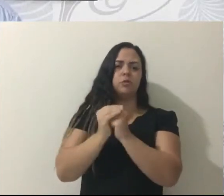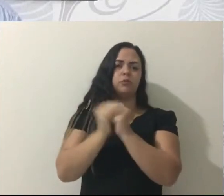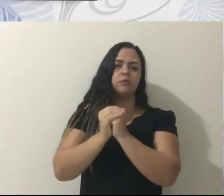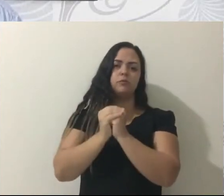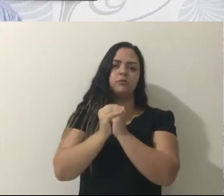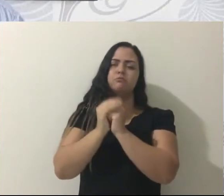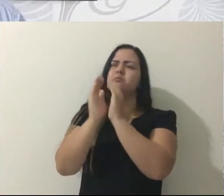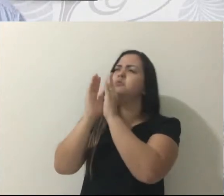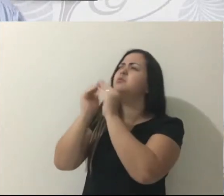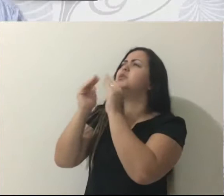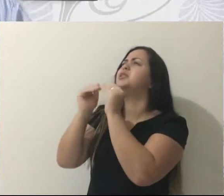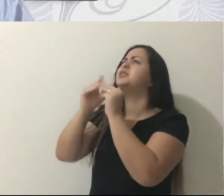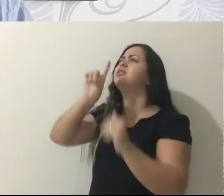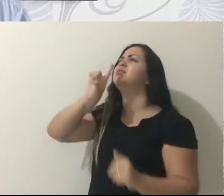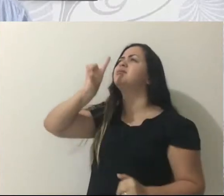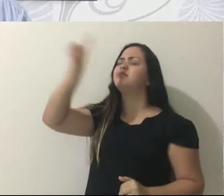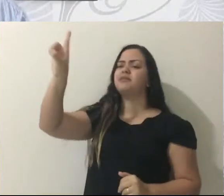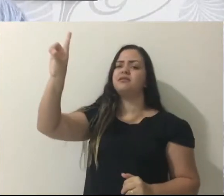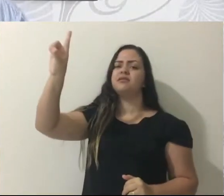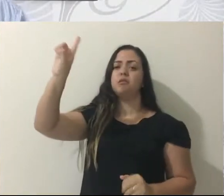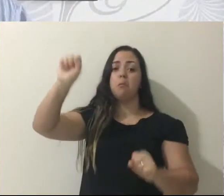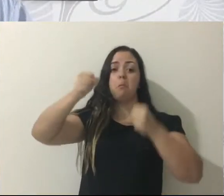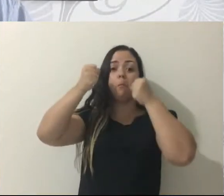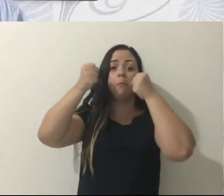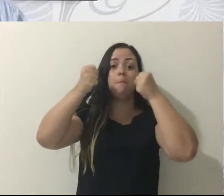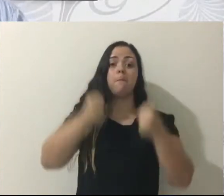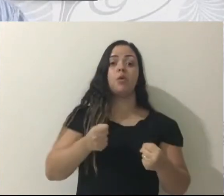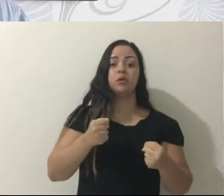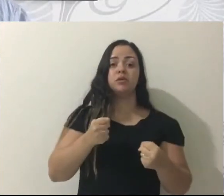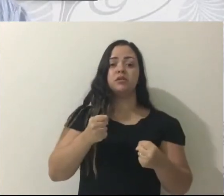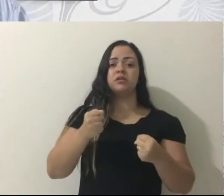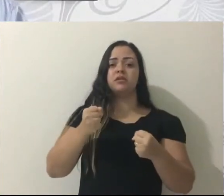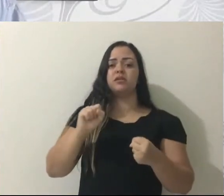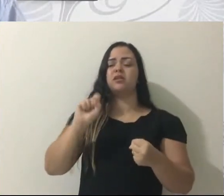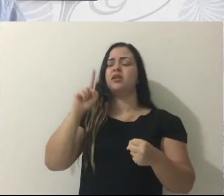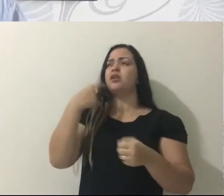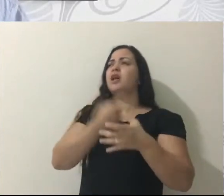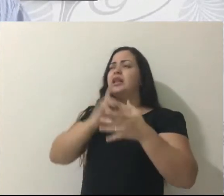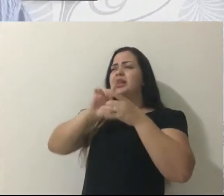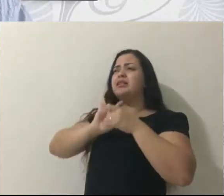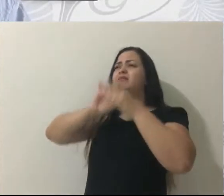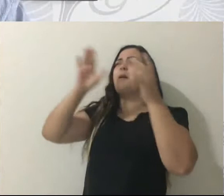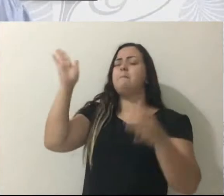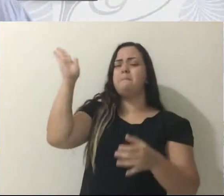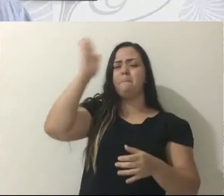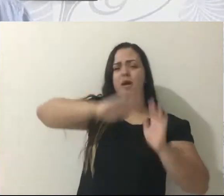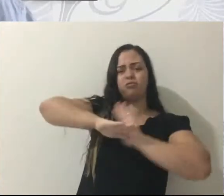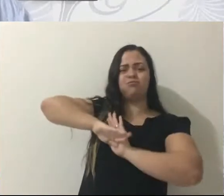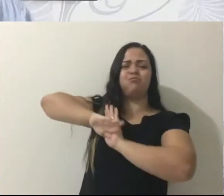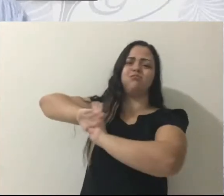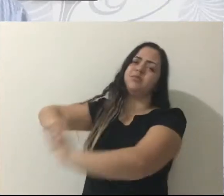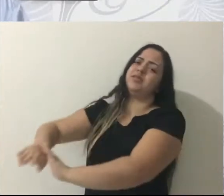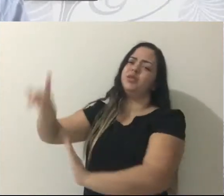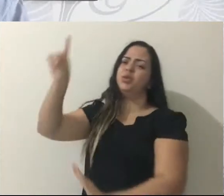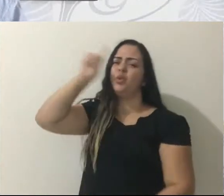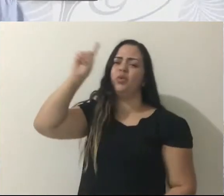oração, rogando ao nosso Deus para que Ele possa nos livrar dos males que nós